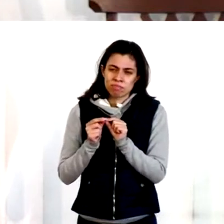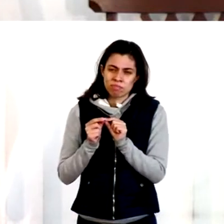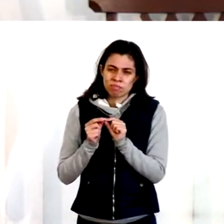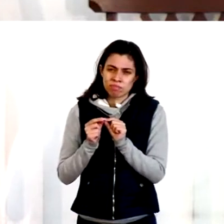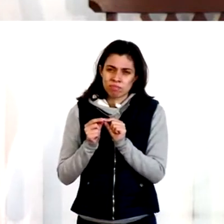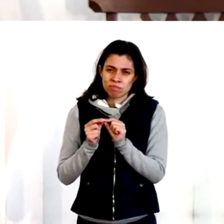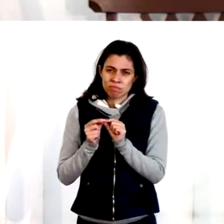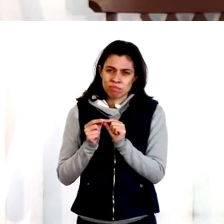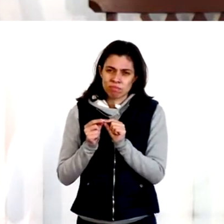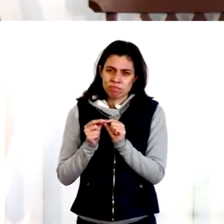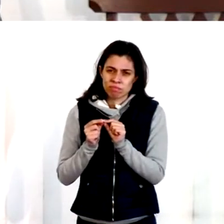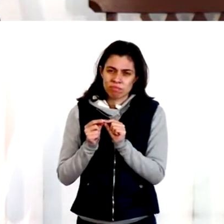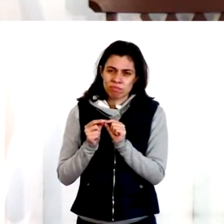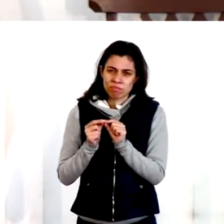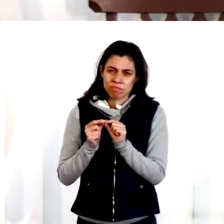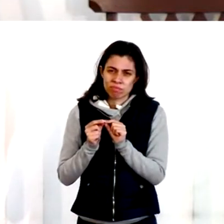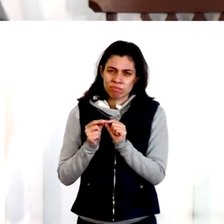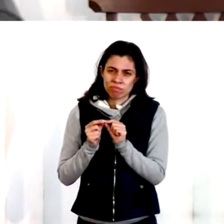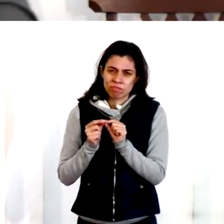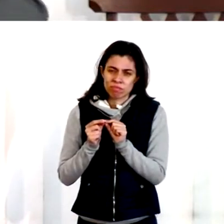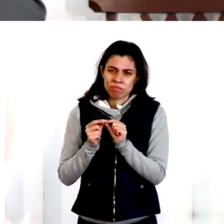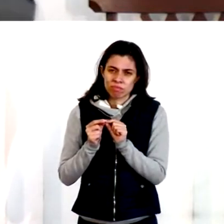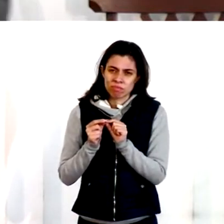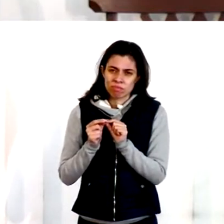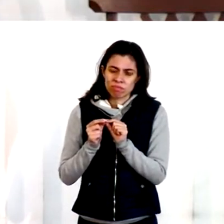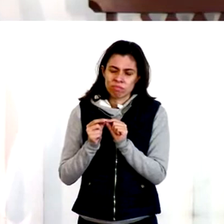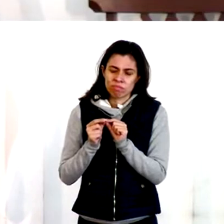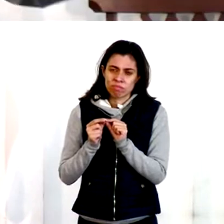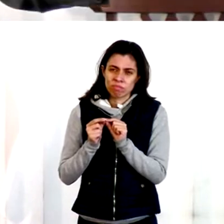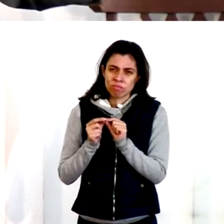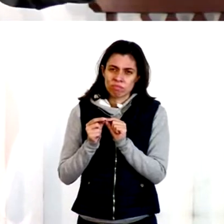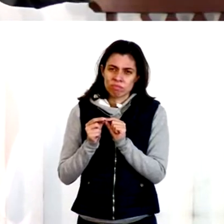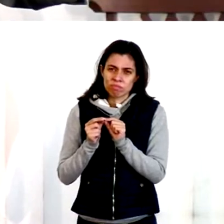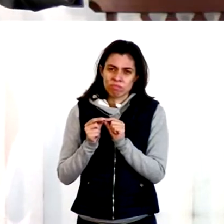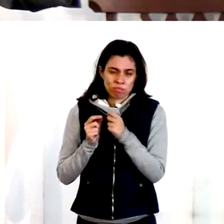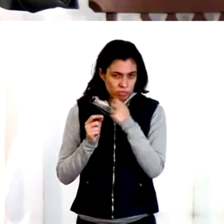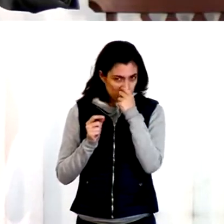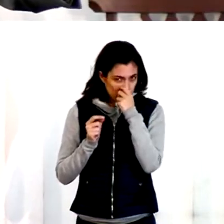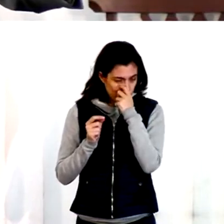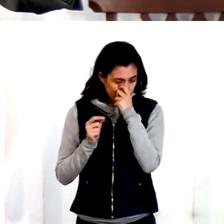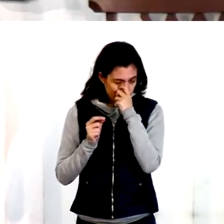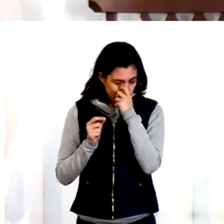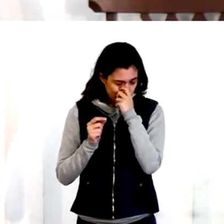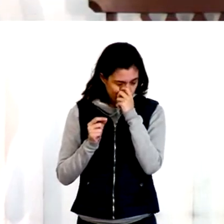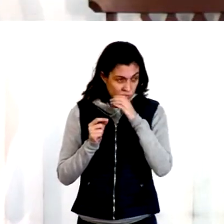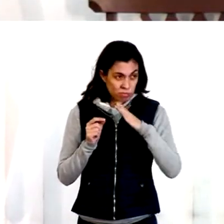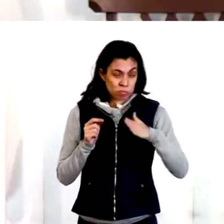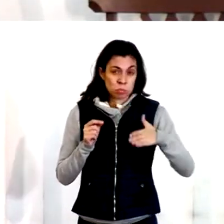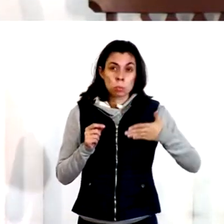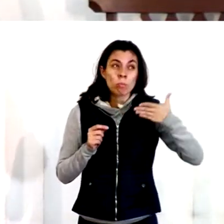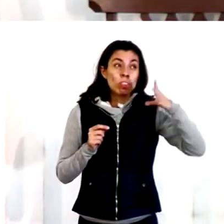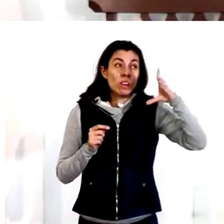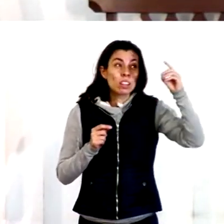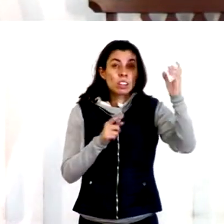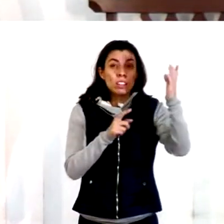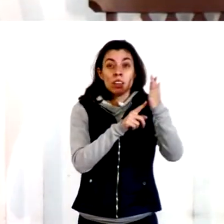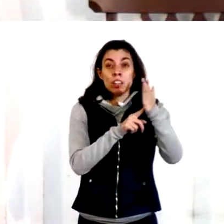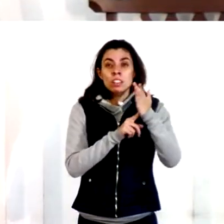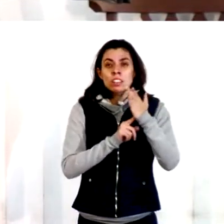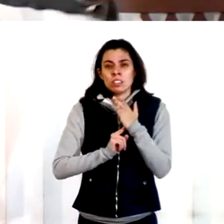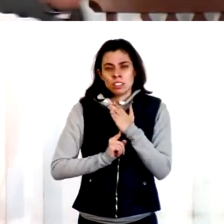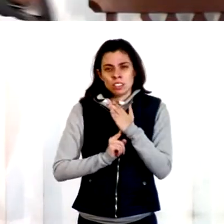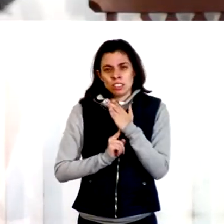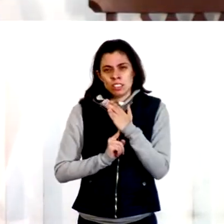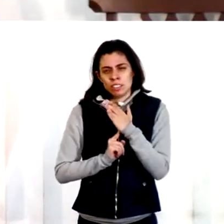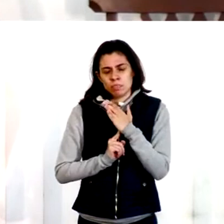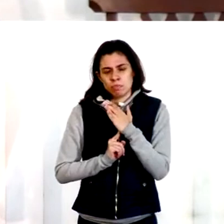crescimento espiritual. Diante da tão grande revelação de Deus, a revelação geral para todo